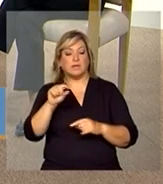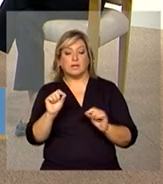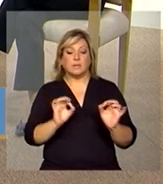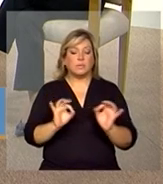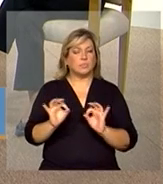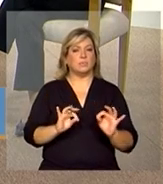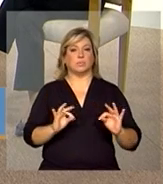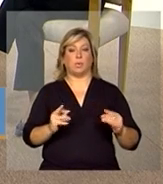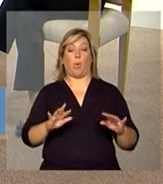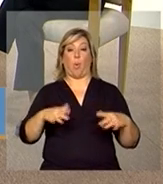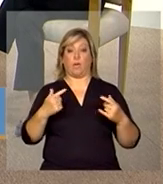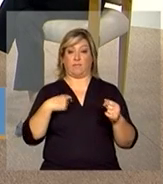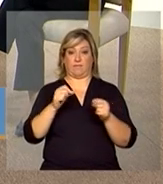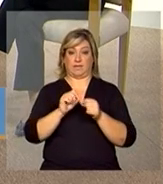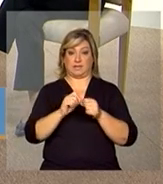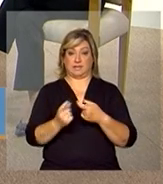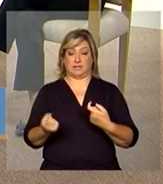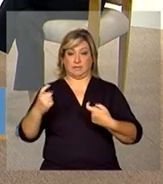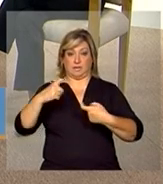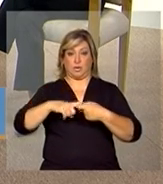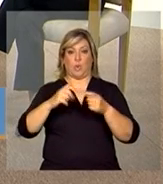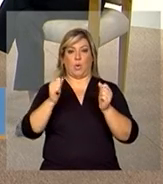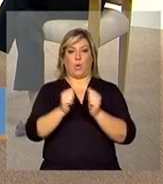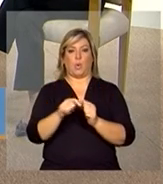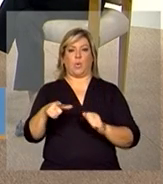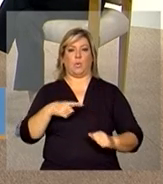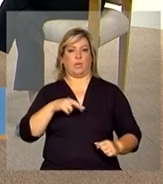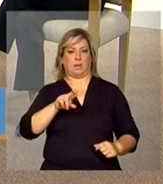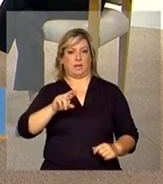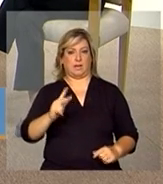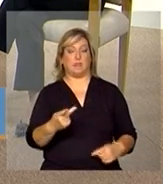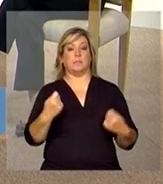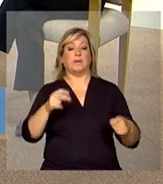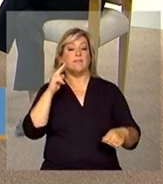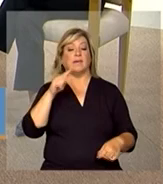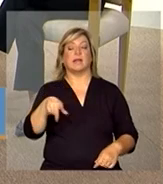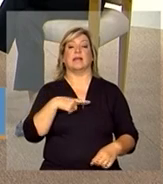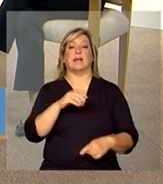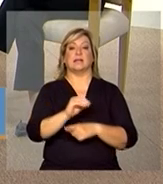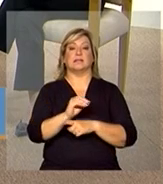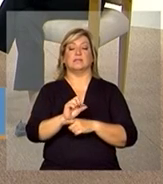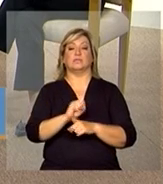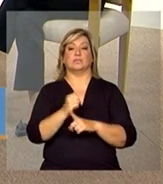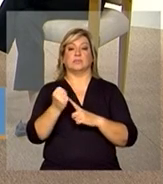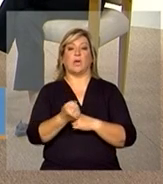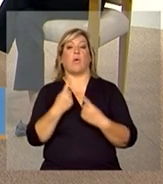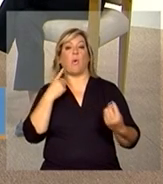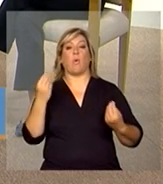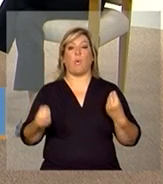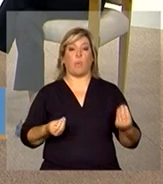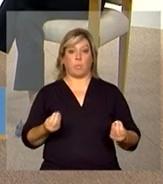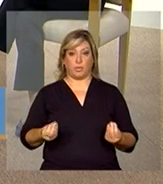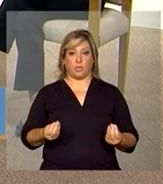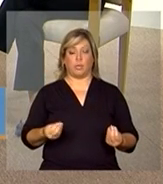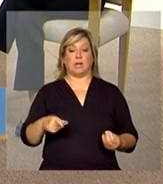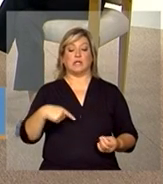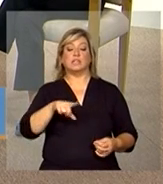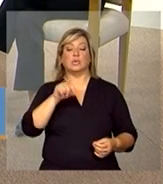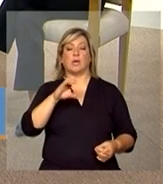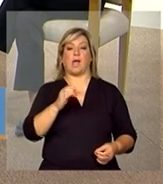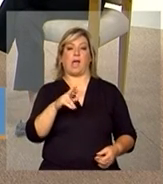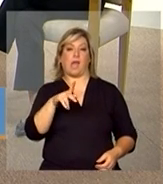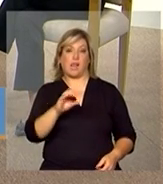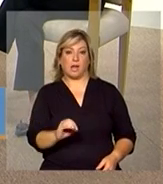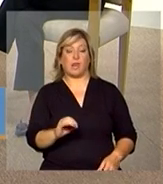Humanos é importante verificar o cargo secretário de assistência social a gente verifica às vezes que a escolha do cargo é